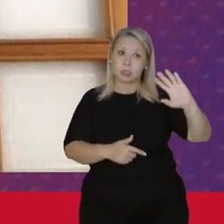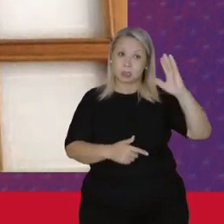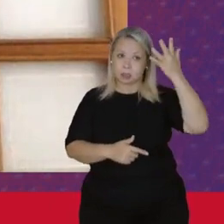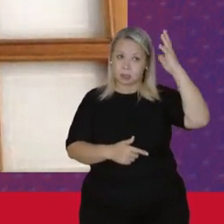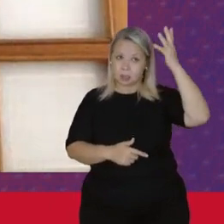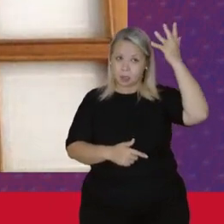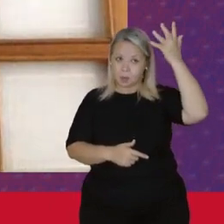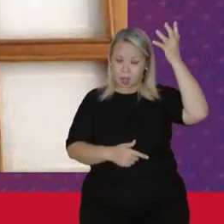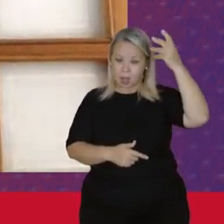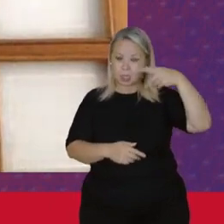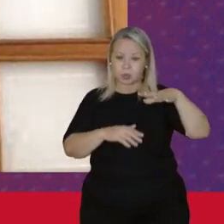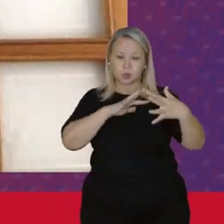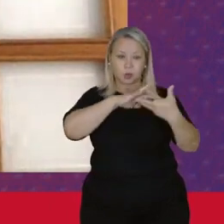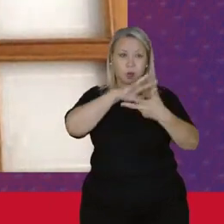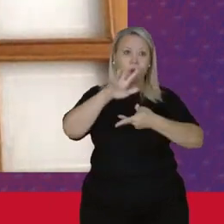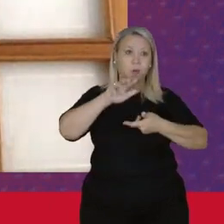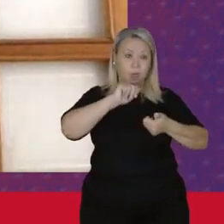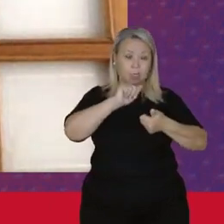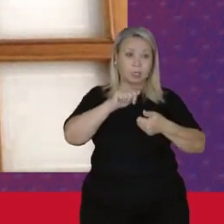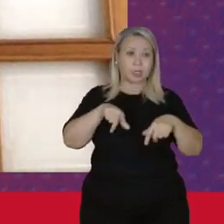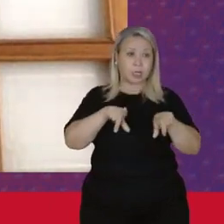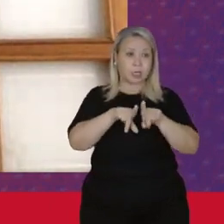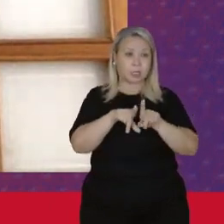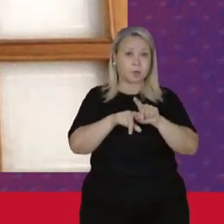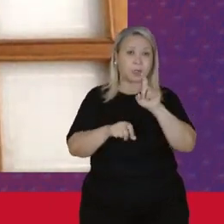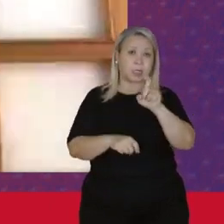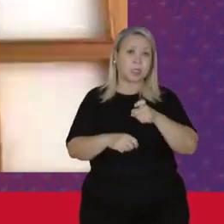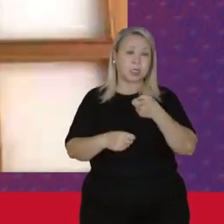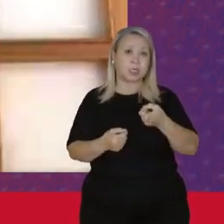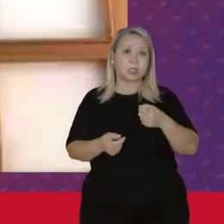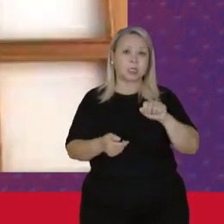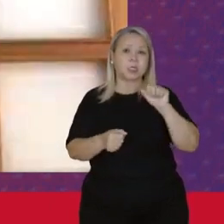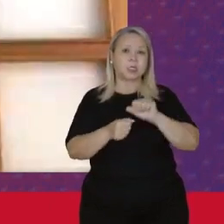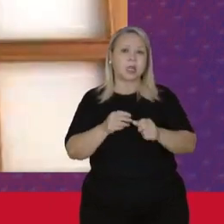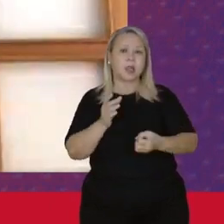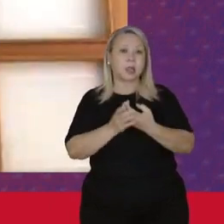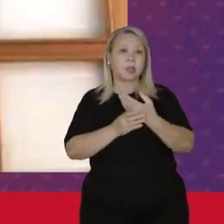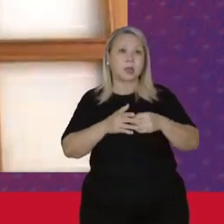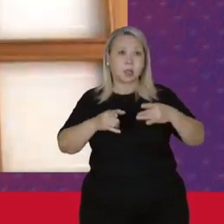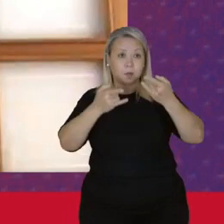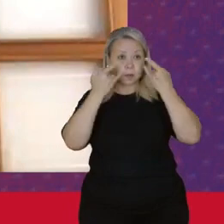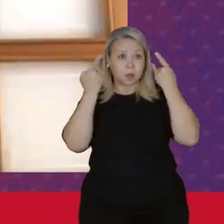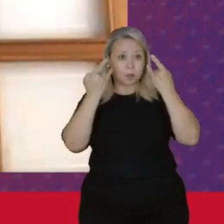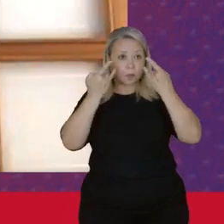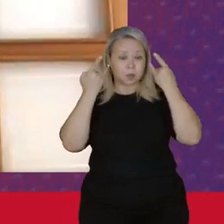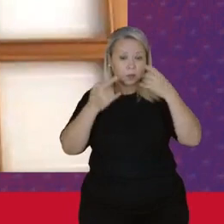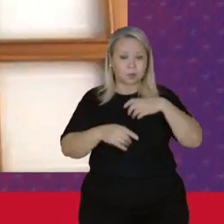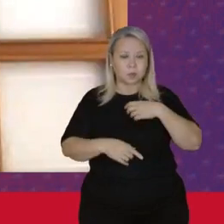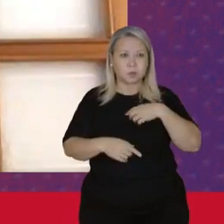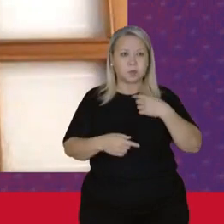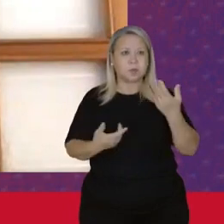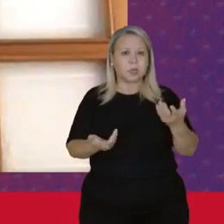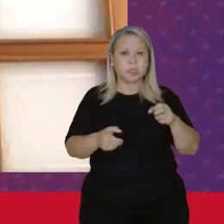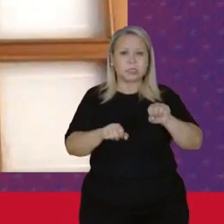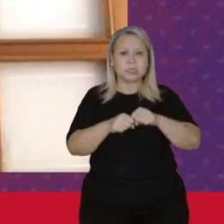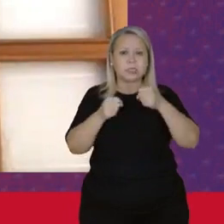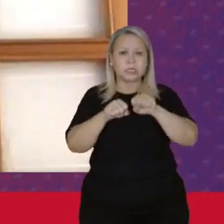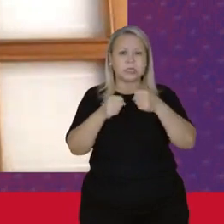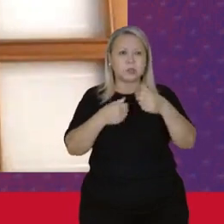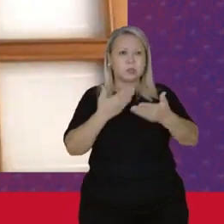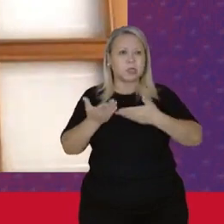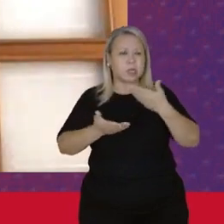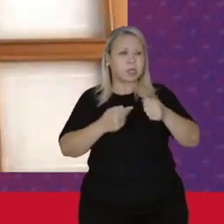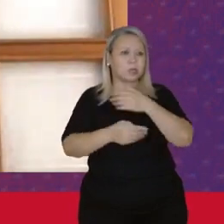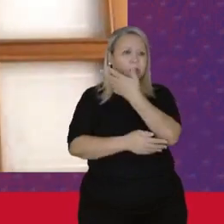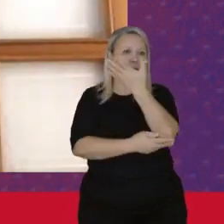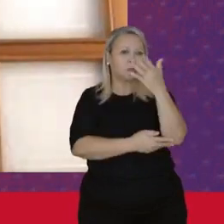uma crise planetária, né, que é forjada pelo capitalismo, por essa forma predatória de nos relacionarmos com a